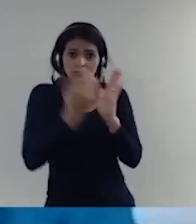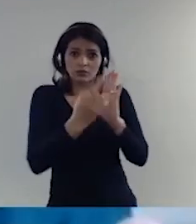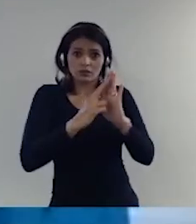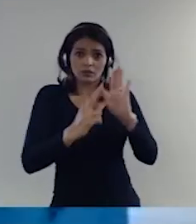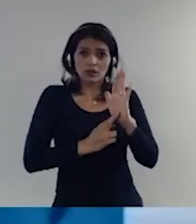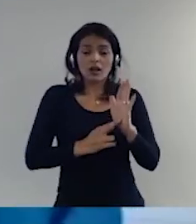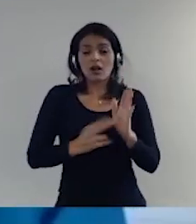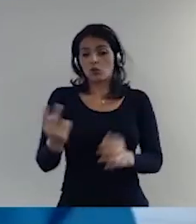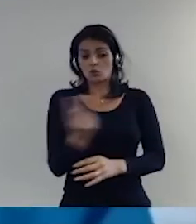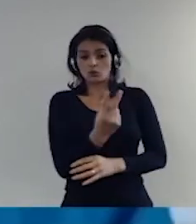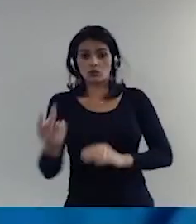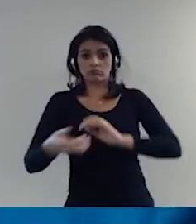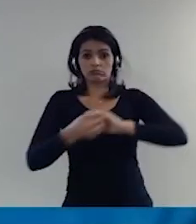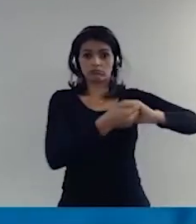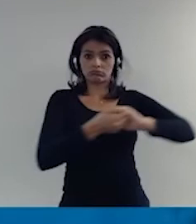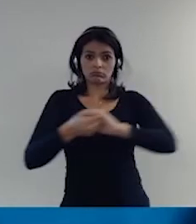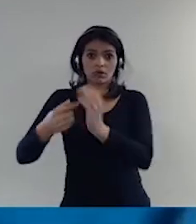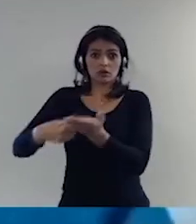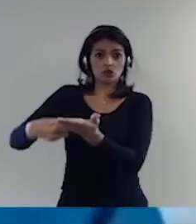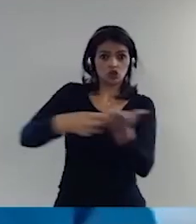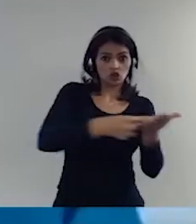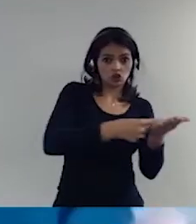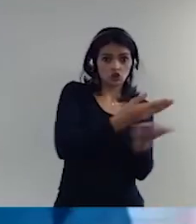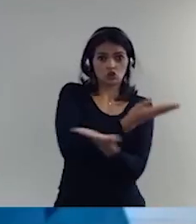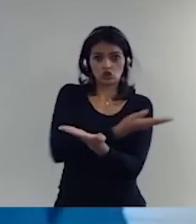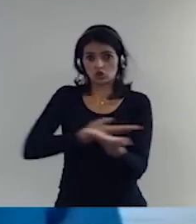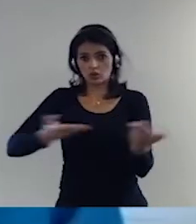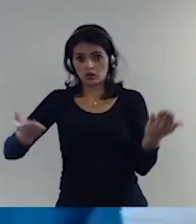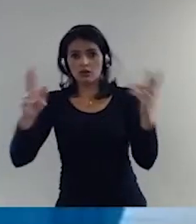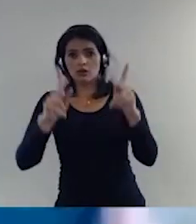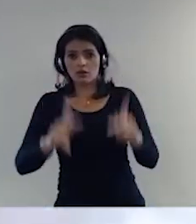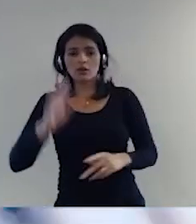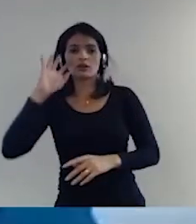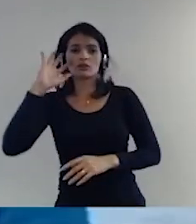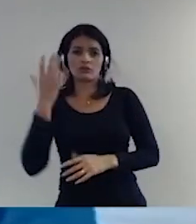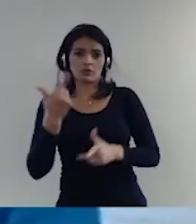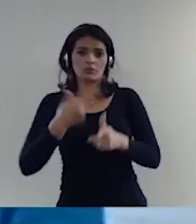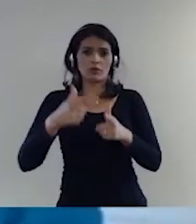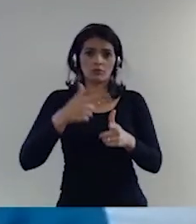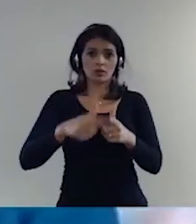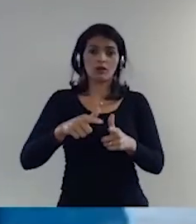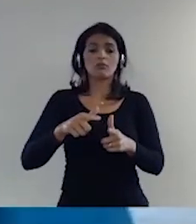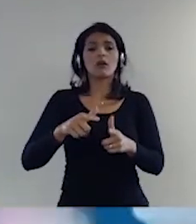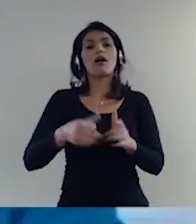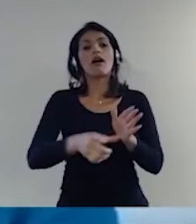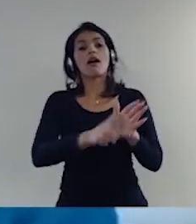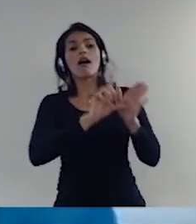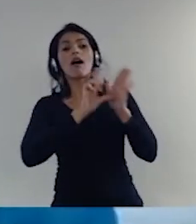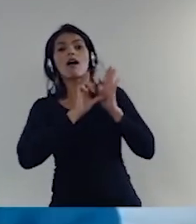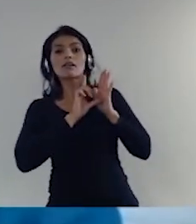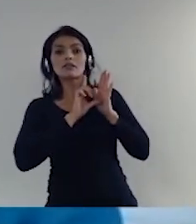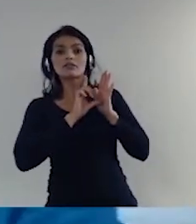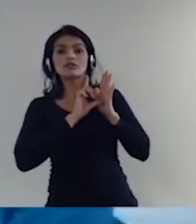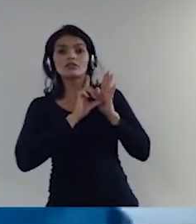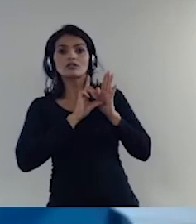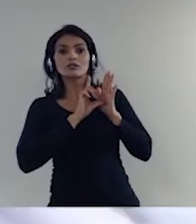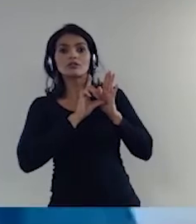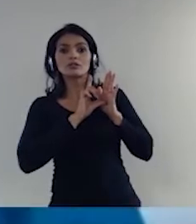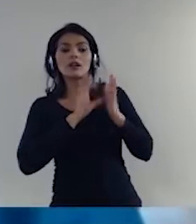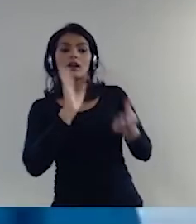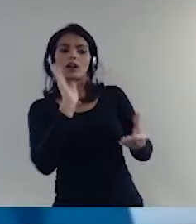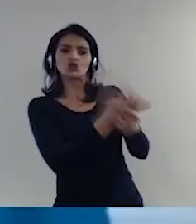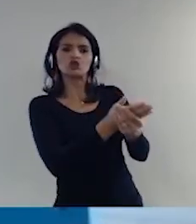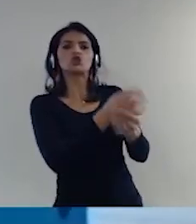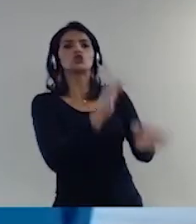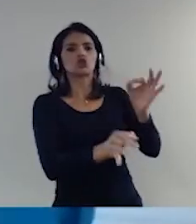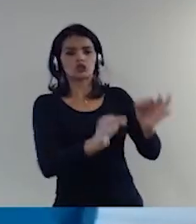juiz. No fundo, é uma norma de contenção, a norma que só leva à intervenção judicial, em último caso, depois de